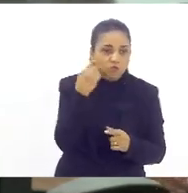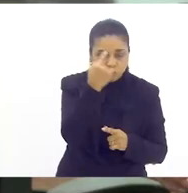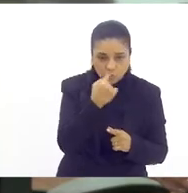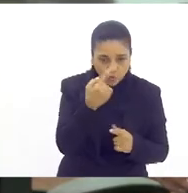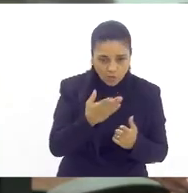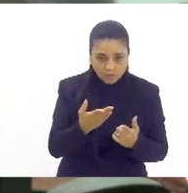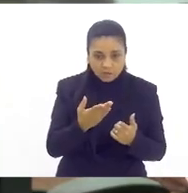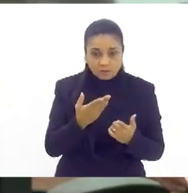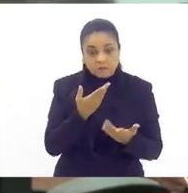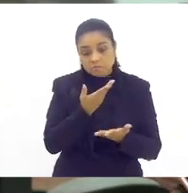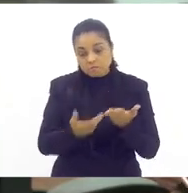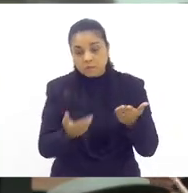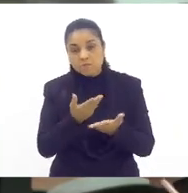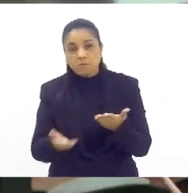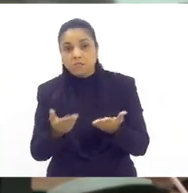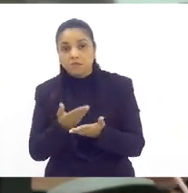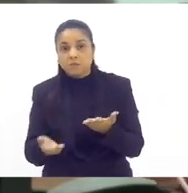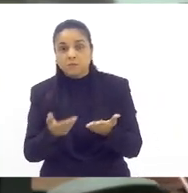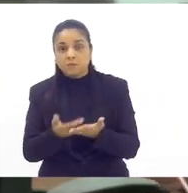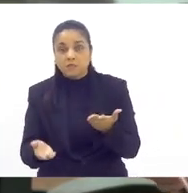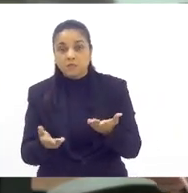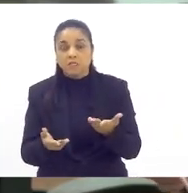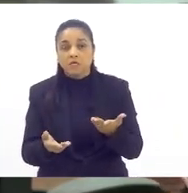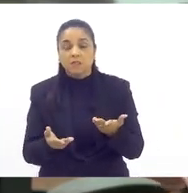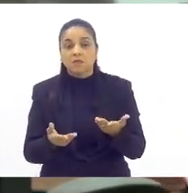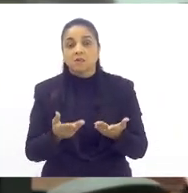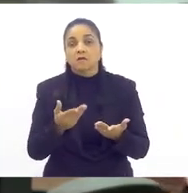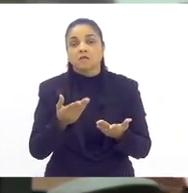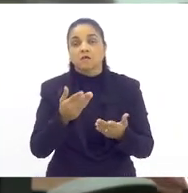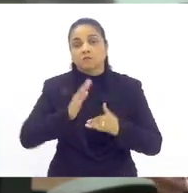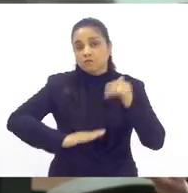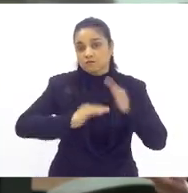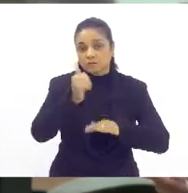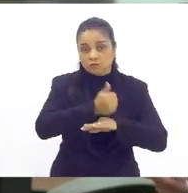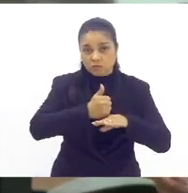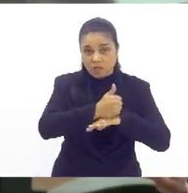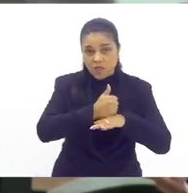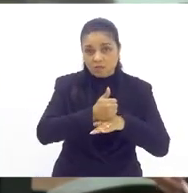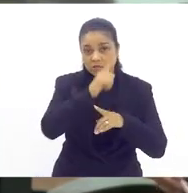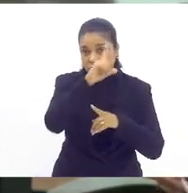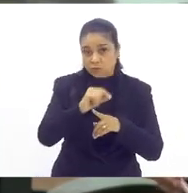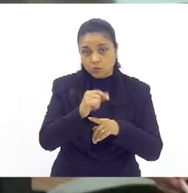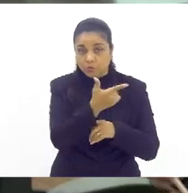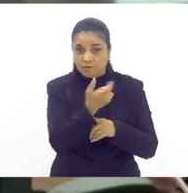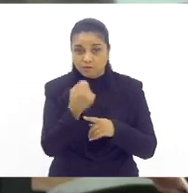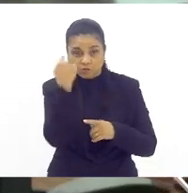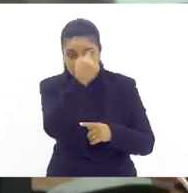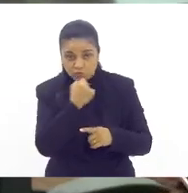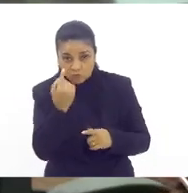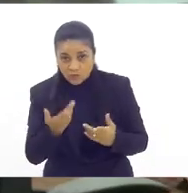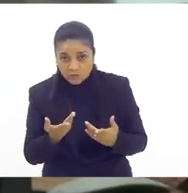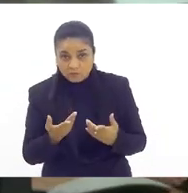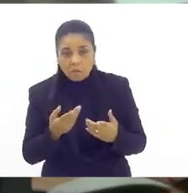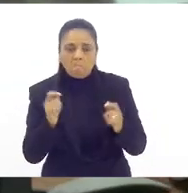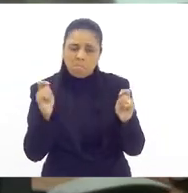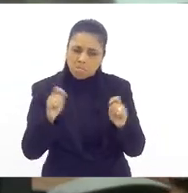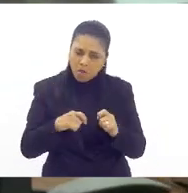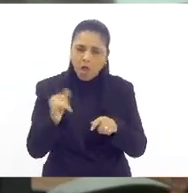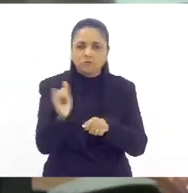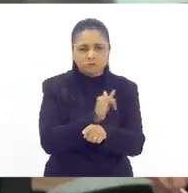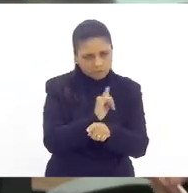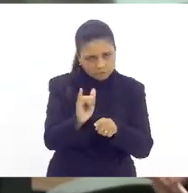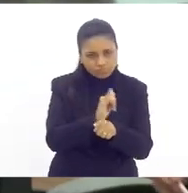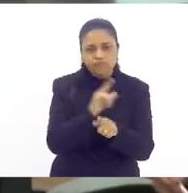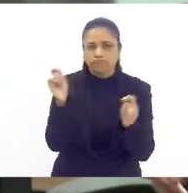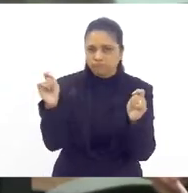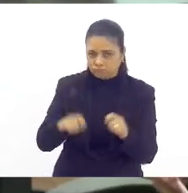profissionais se nós pudéssemos reduzir de 40 para 20 existe uma série de medidas que precisam ser tomadas podem ser tomadas e